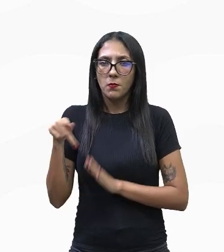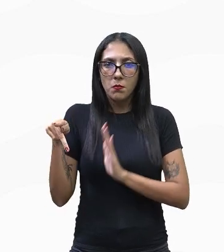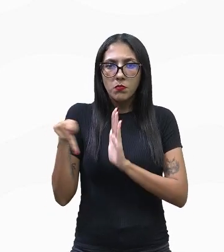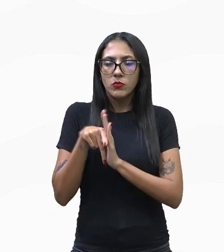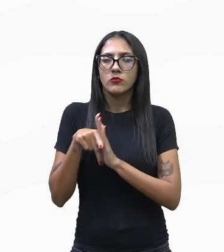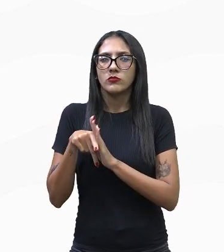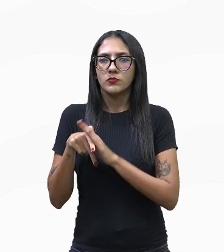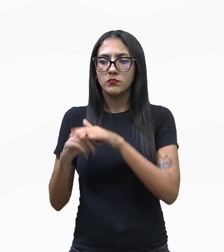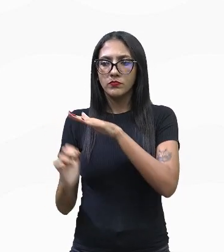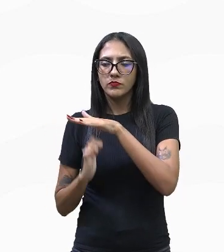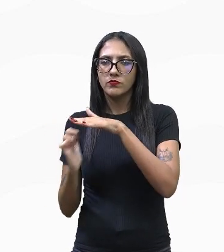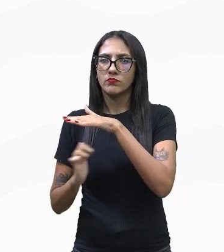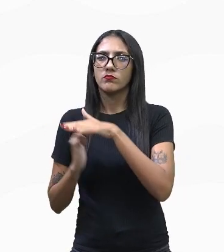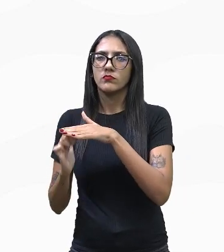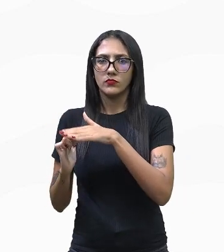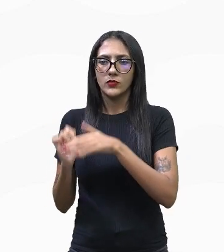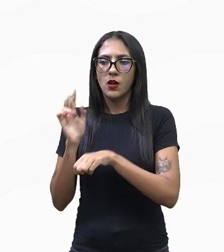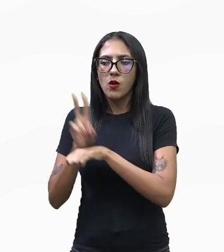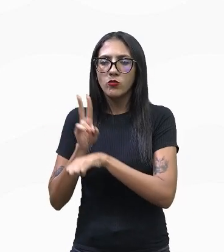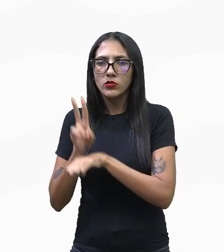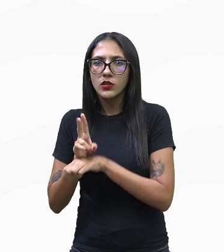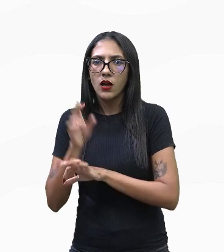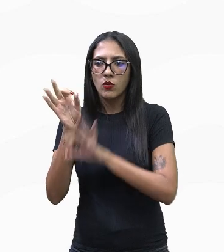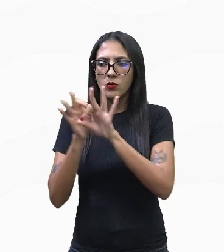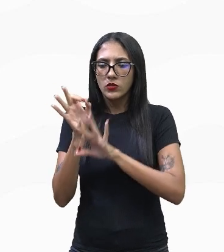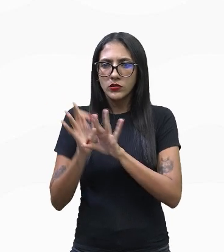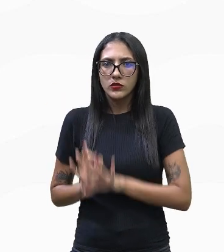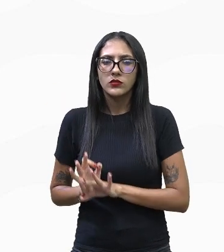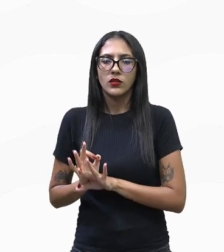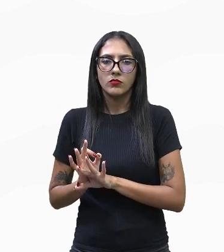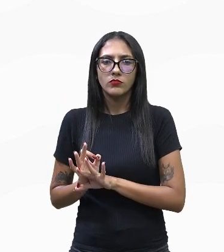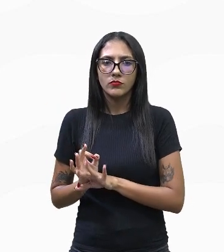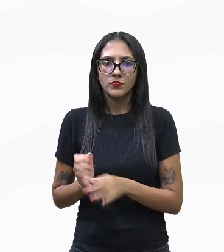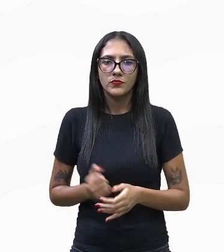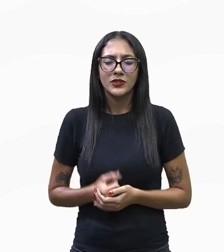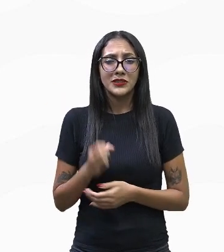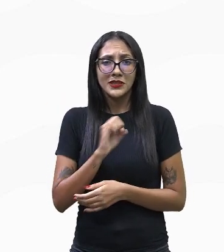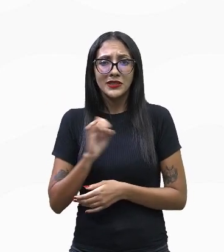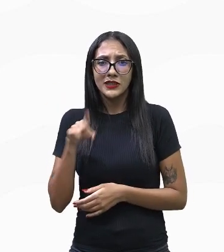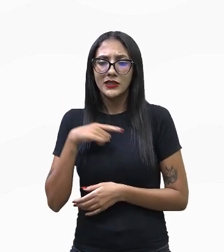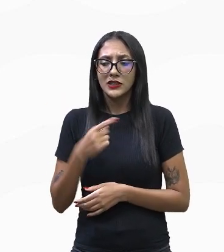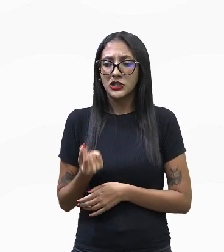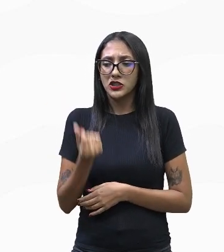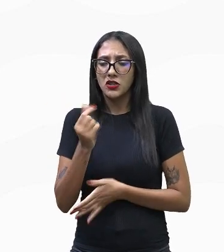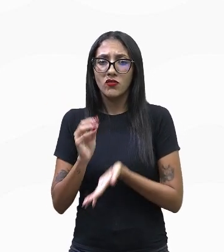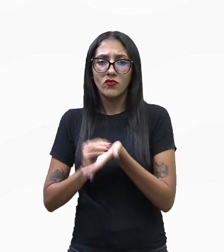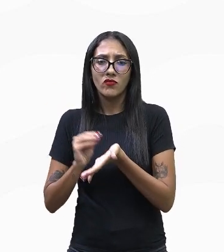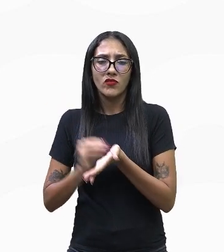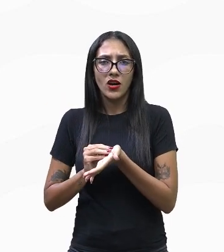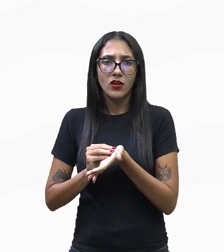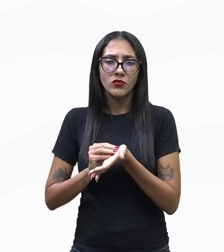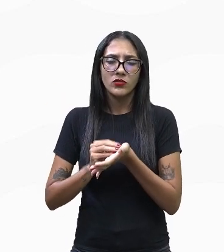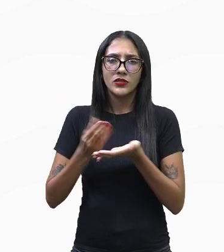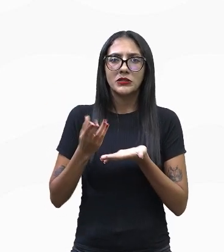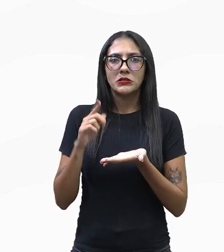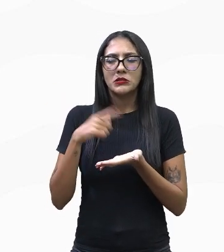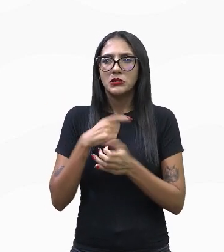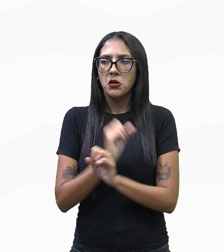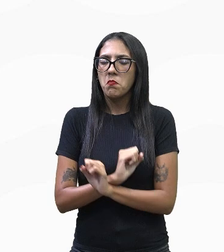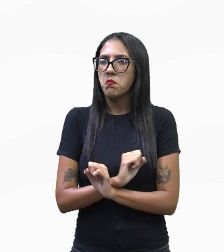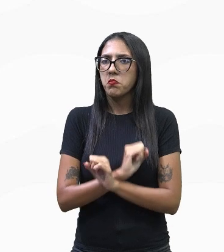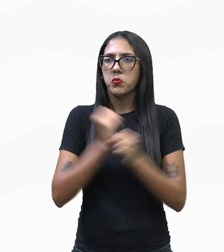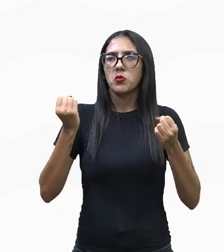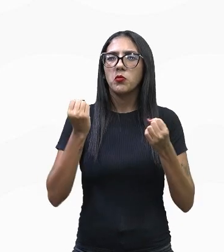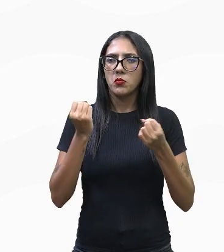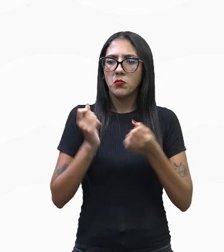você utilizar esse dinheiro do capital de giro, você não terá esse dinheiro, não terá como, por exemplo, fazer novos pedidos, pagar as despesas operacionais da sua